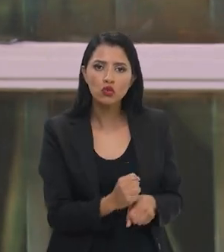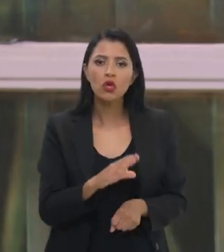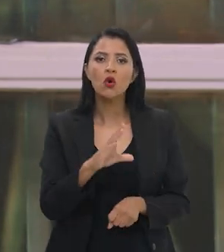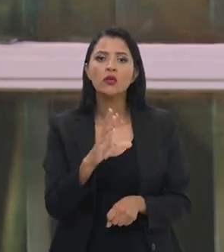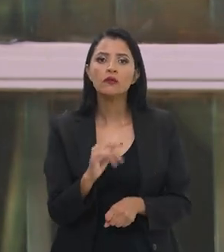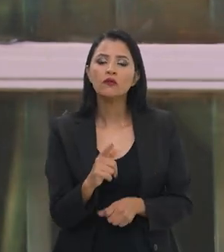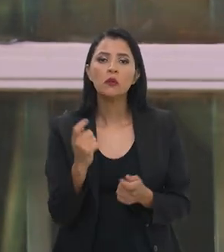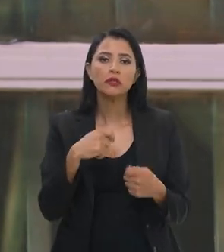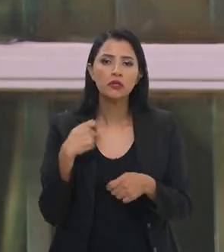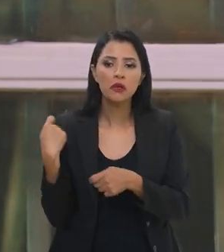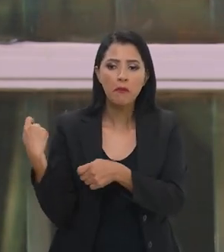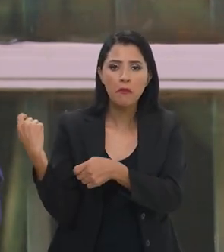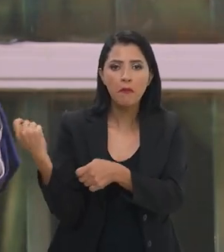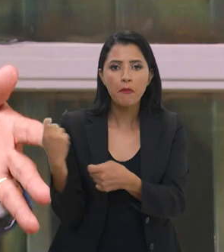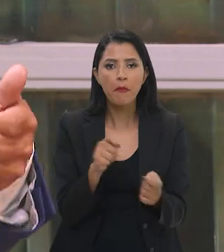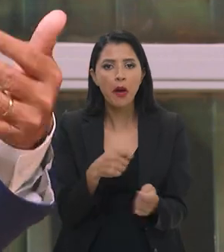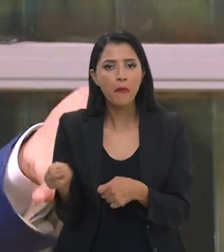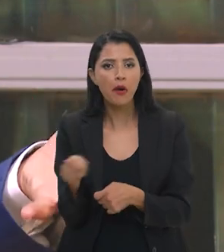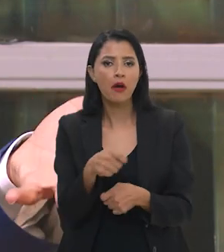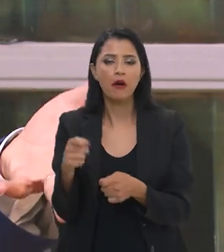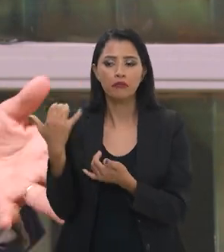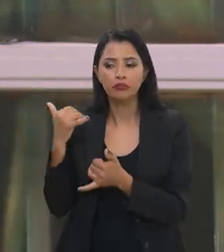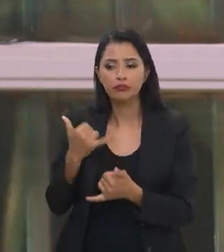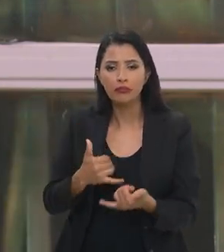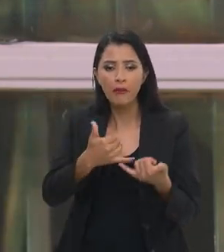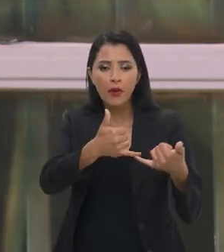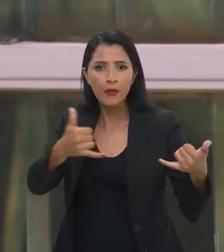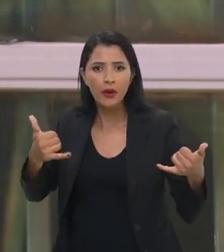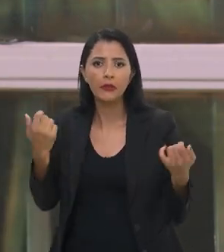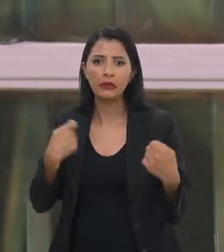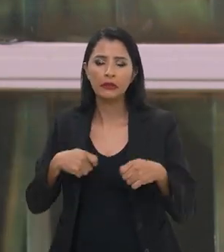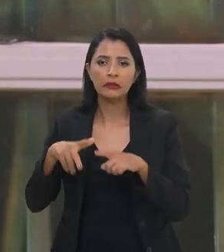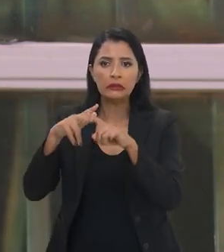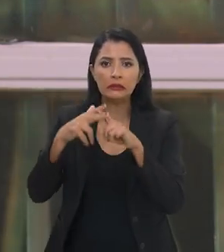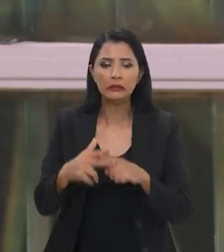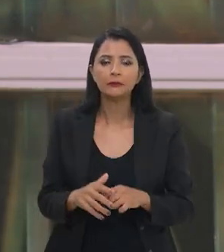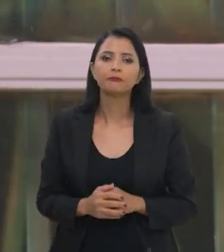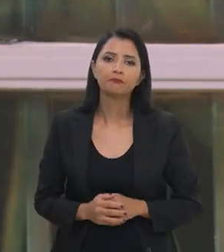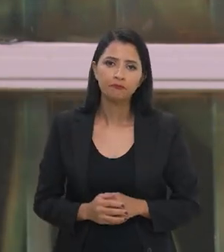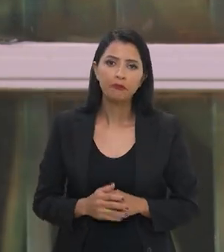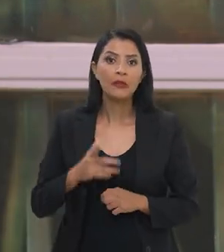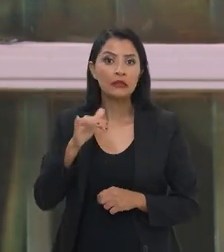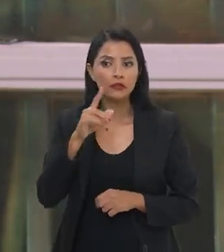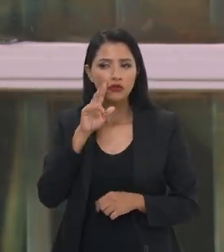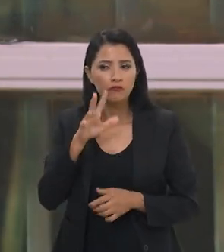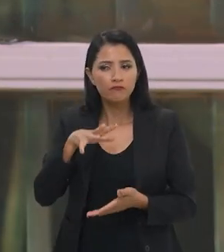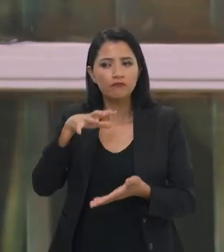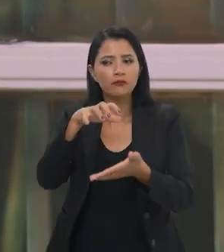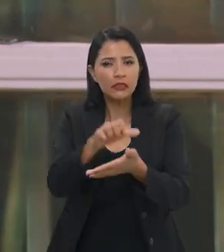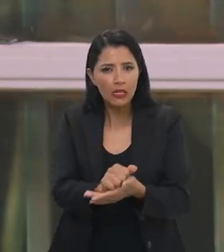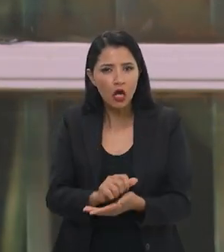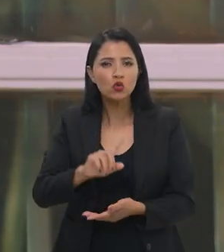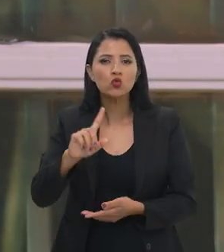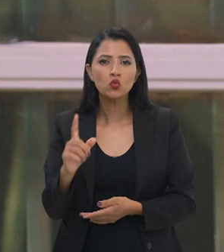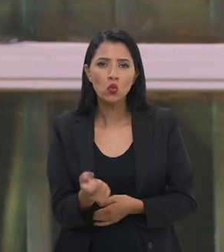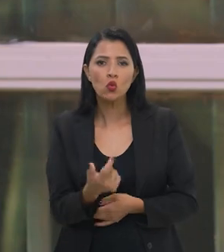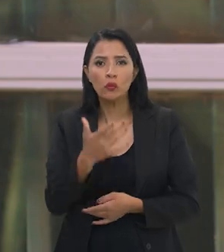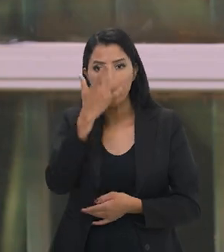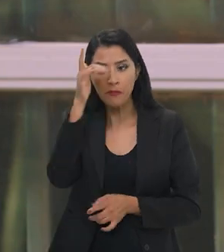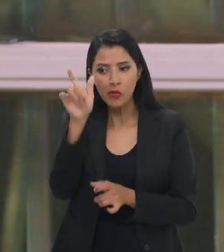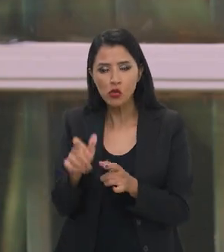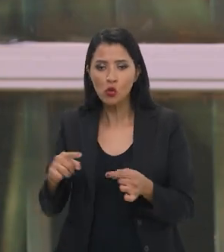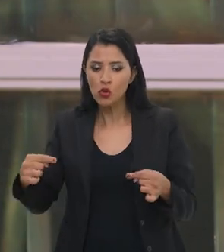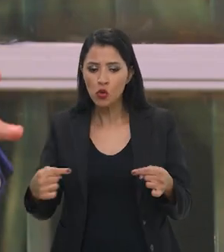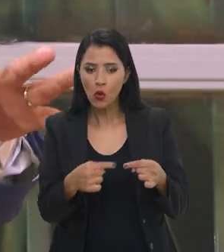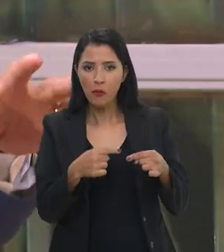civil precisa de pedreiro de eletricista e se a gente olhar para o cadastro único pessoas dali